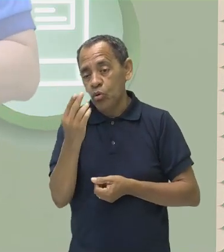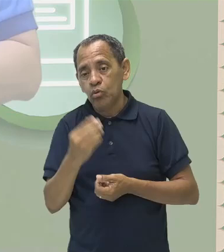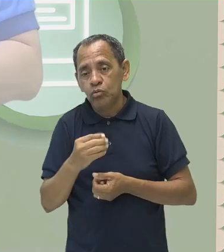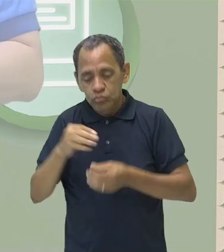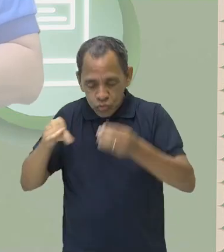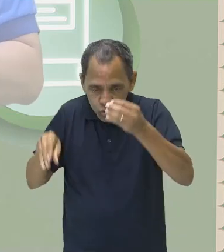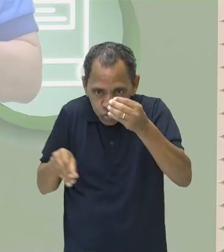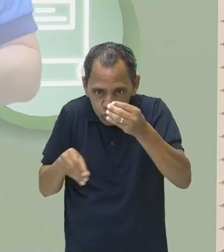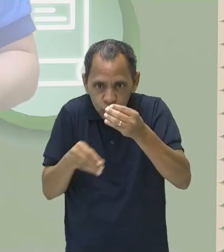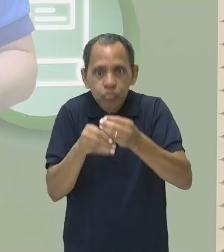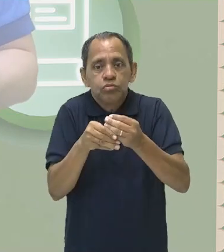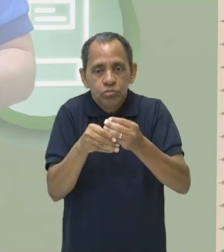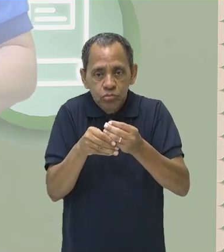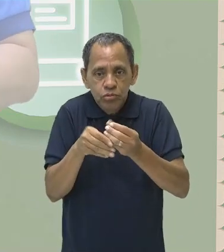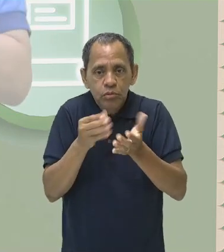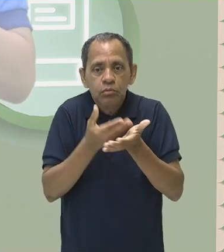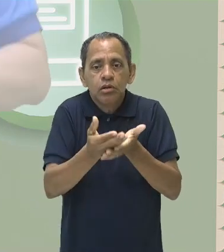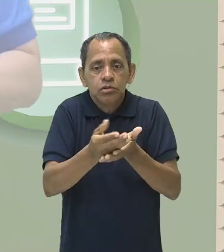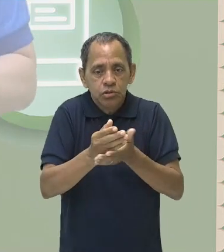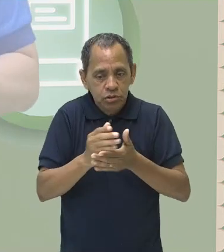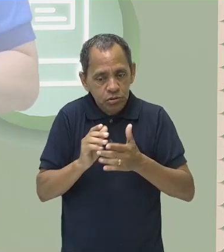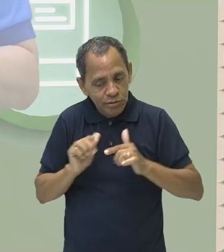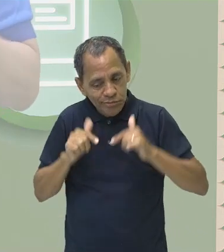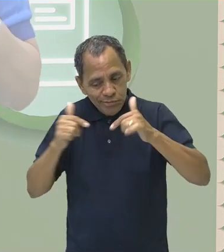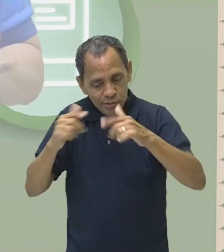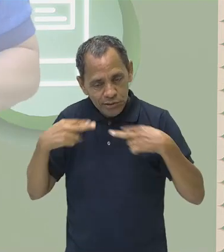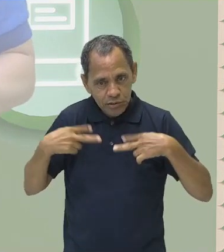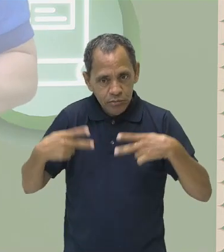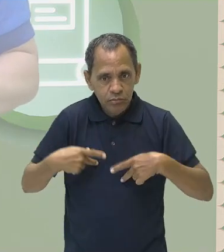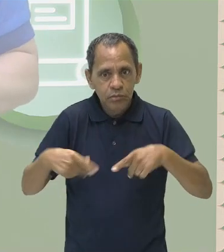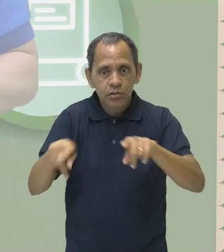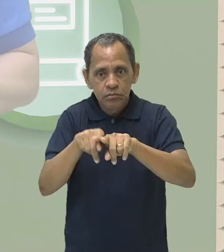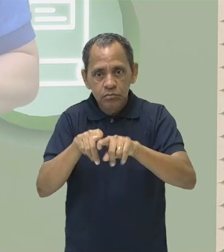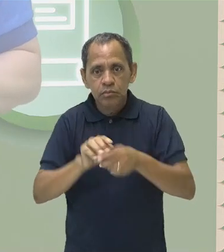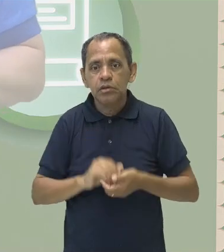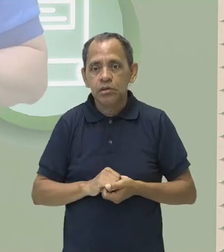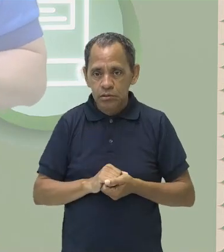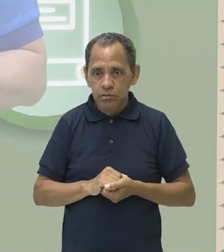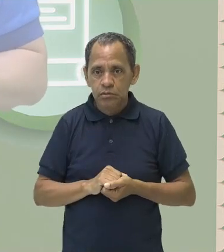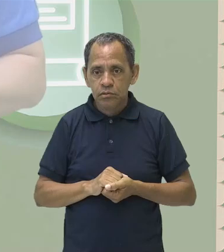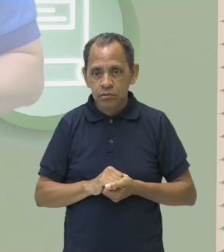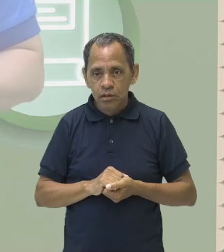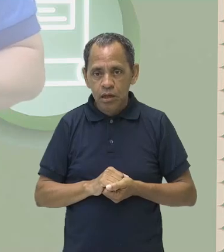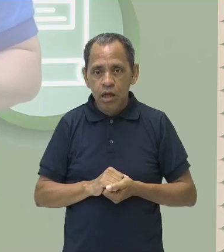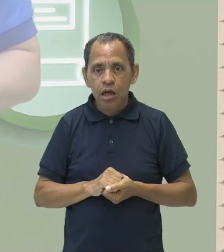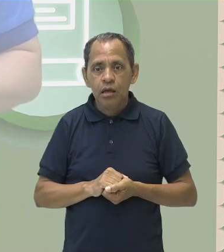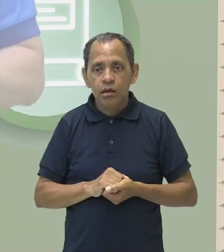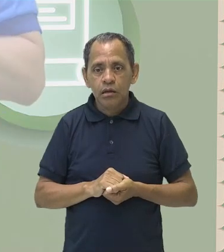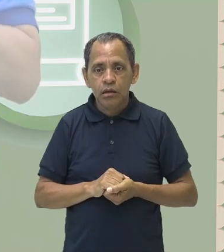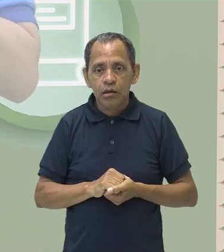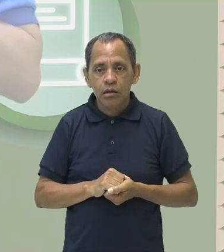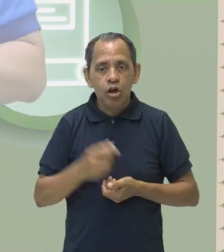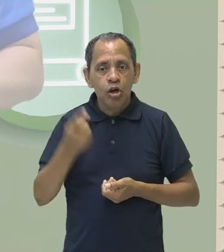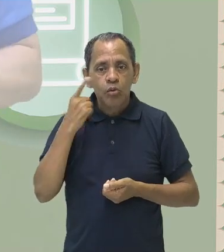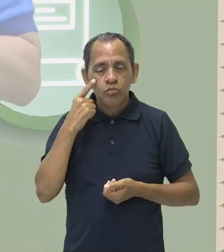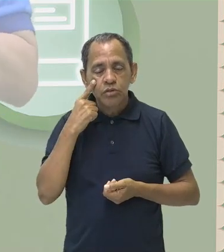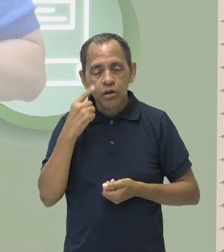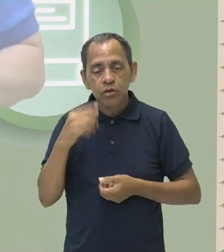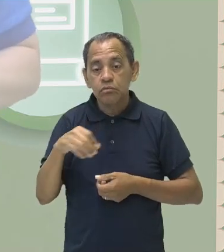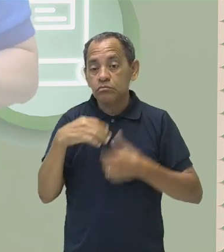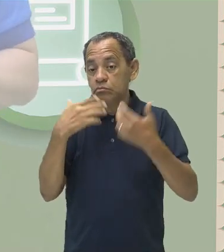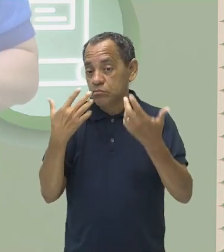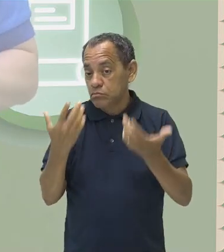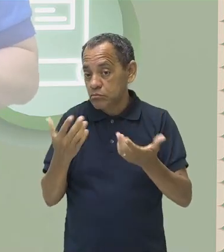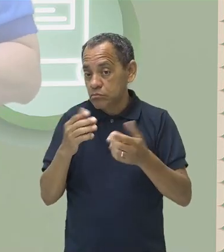ali a partir de atividades humanas, dejetos. Então, e a gente observa aqui quais são esses padrões. Cada um